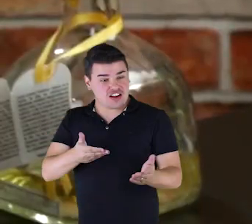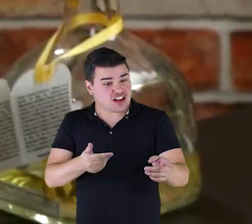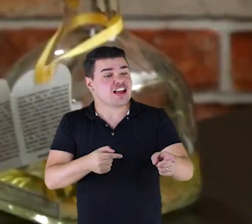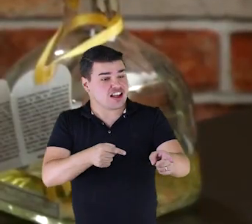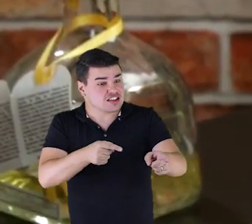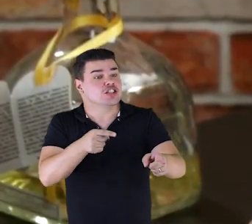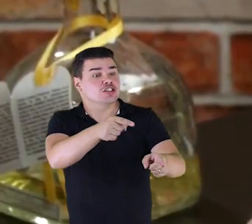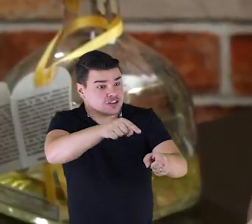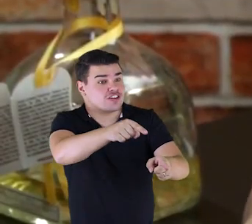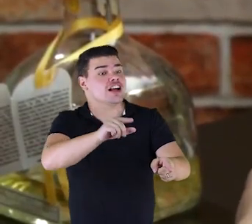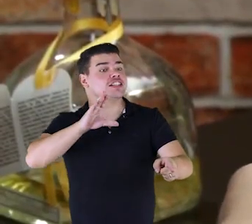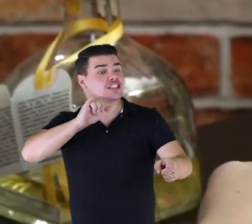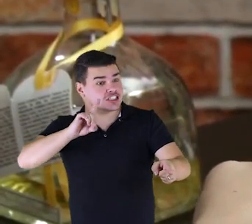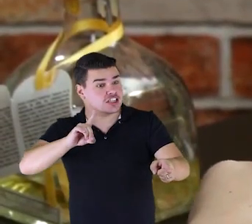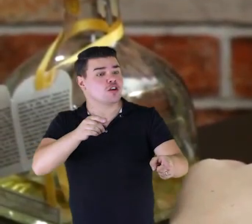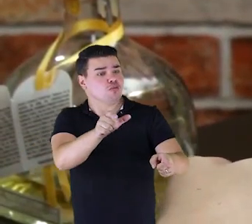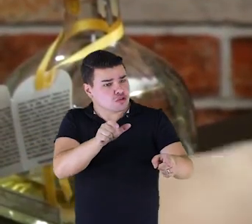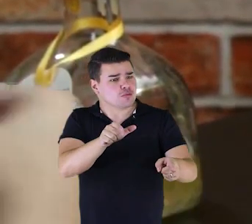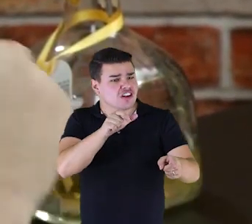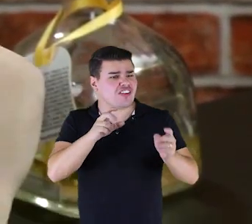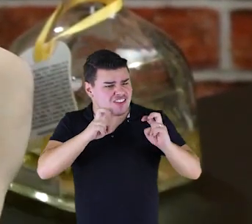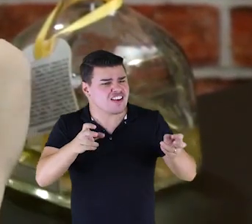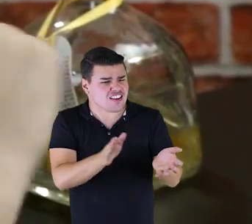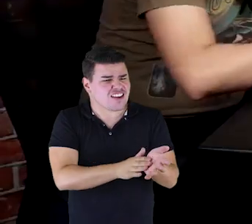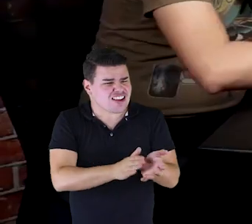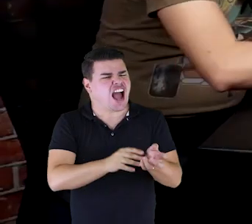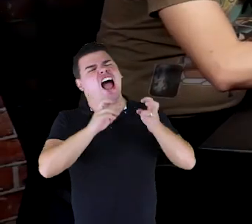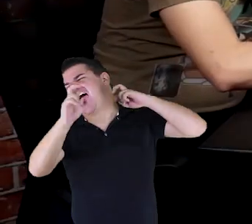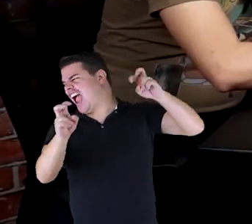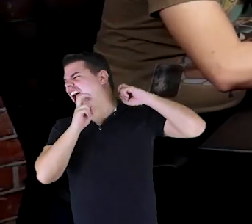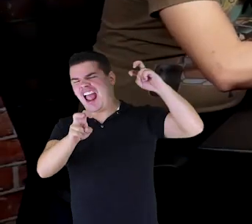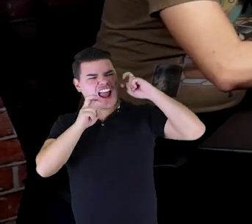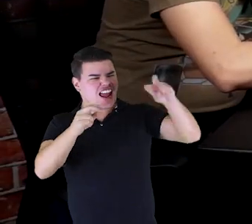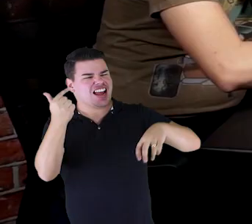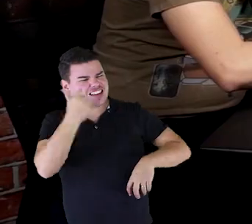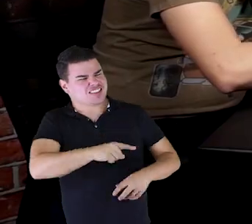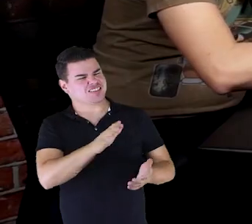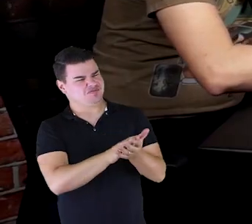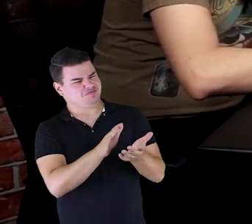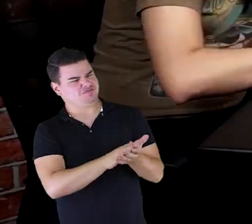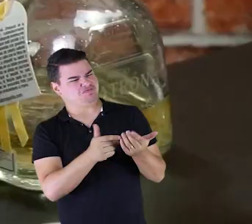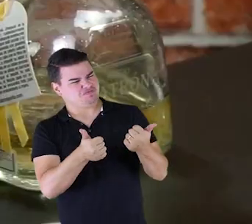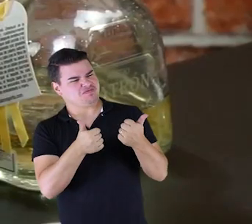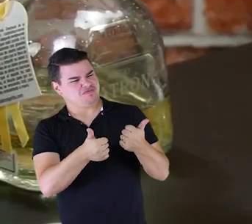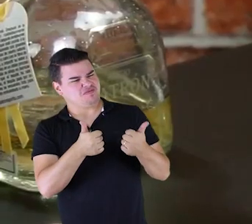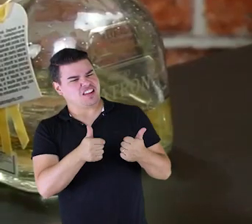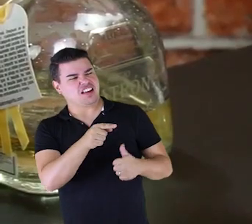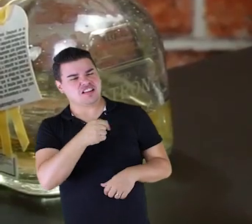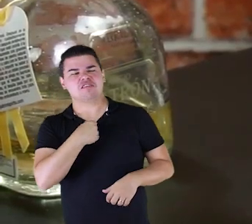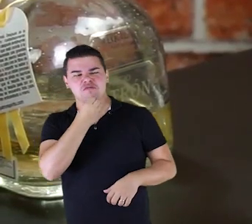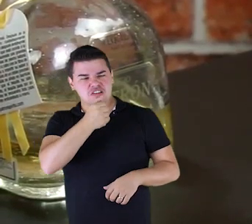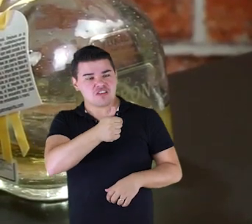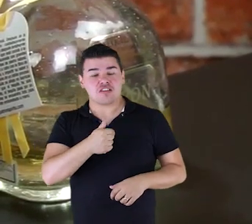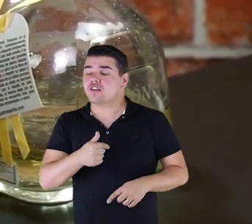Cid puxa um bloco do meio. Dá um peteleco e ele cai sobre a mesa.